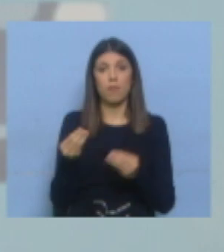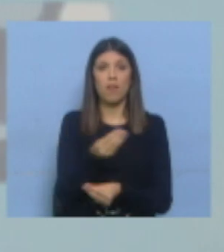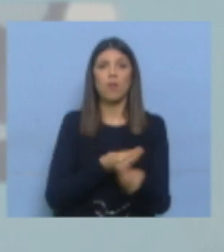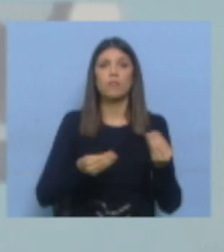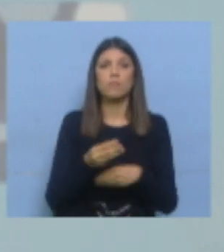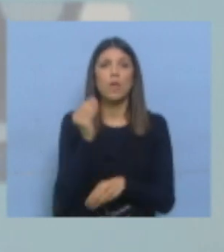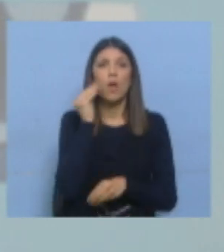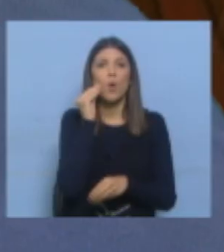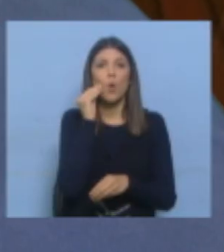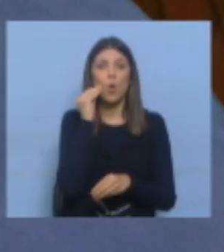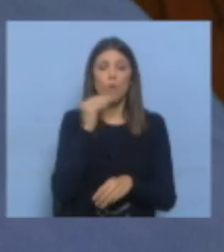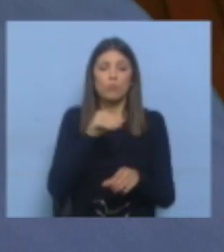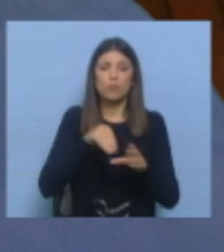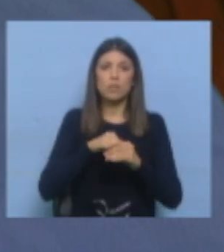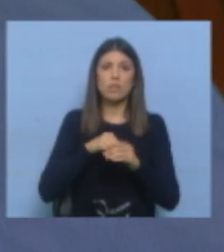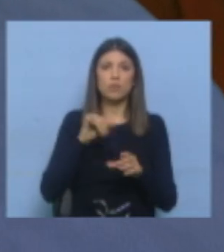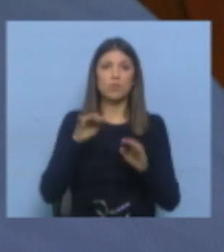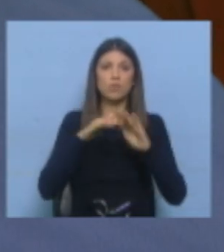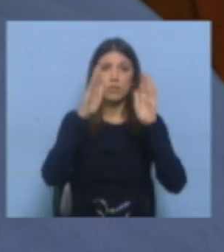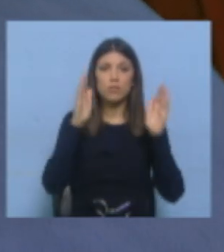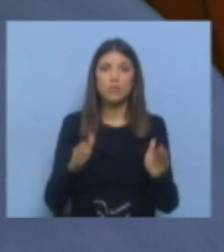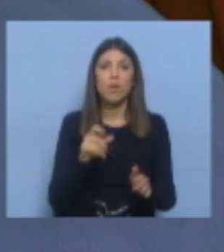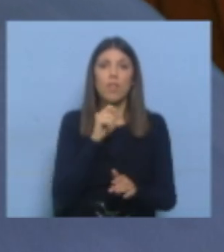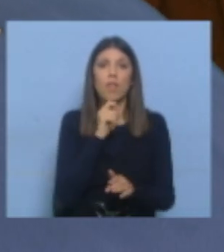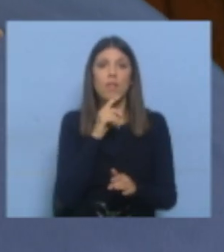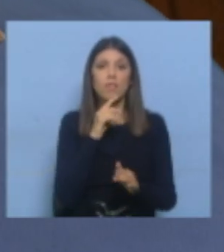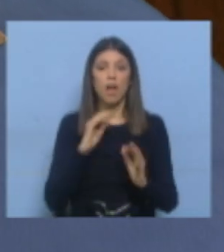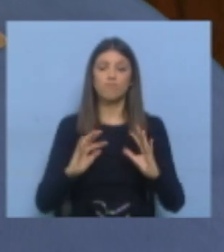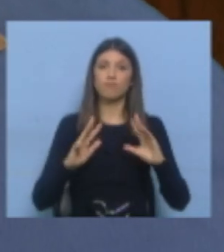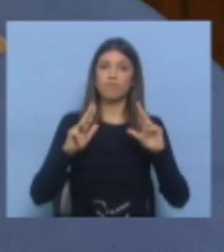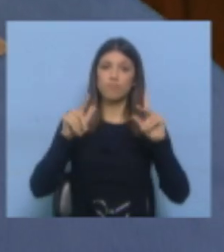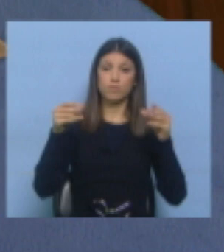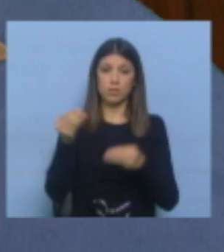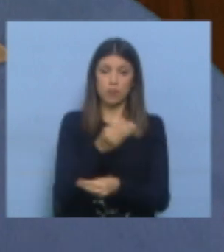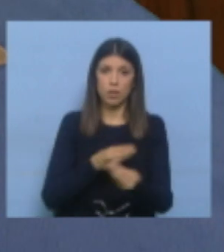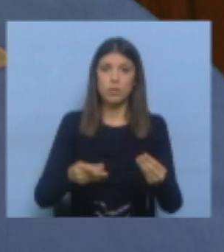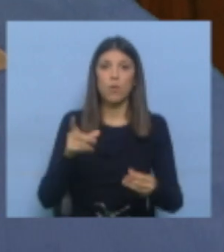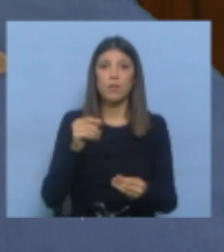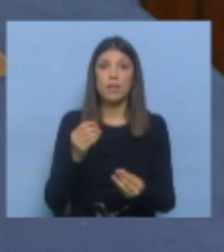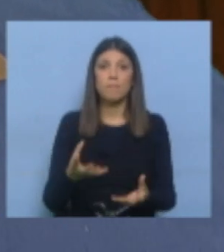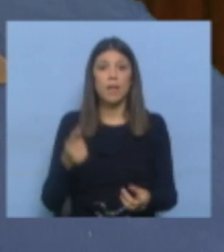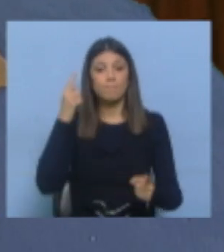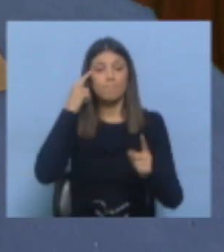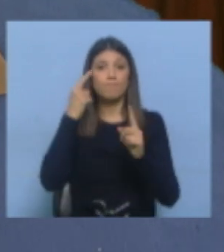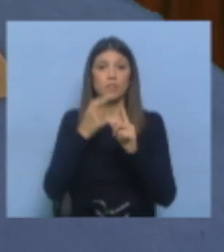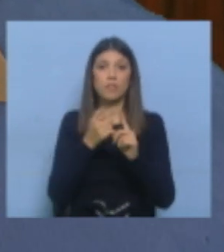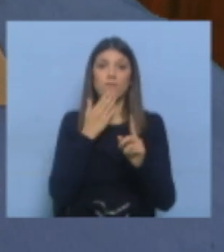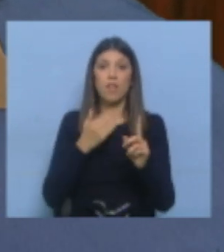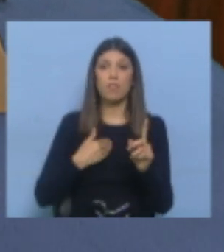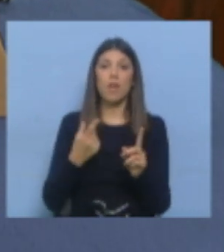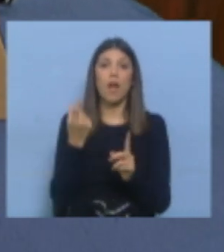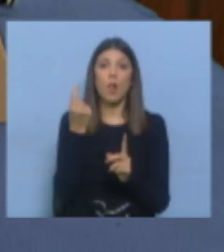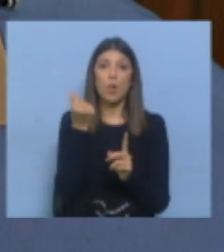conjuga o bom desempenho económico e a obtenção do lucro, que é o que as pessoas procuram e os empresários